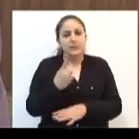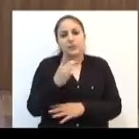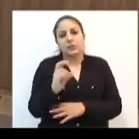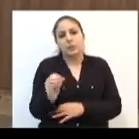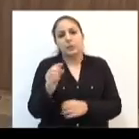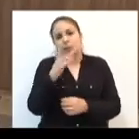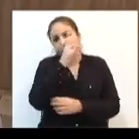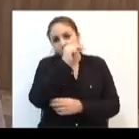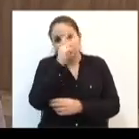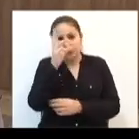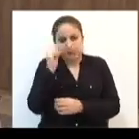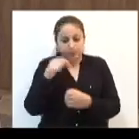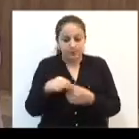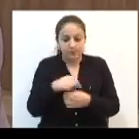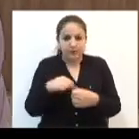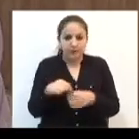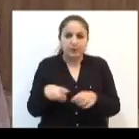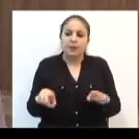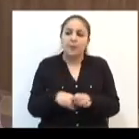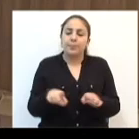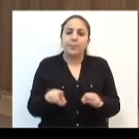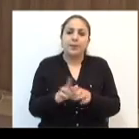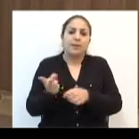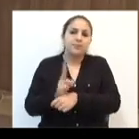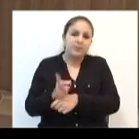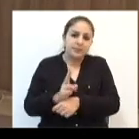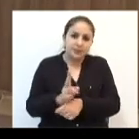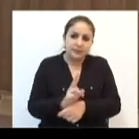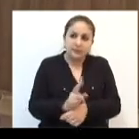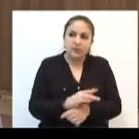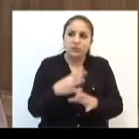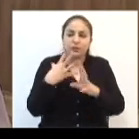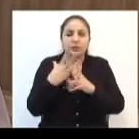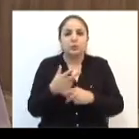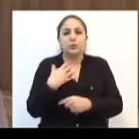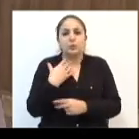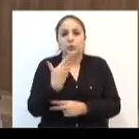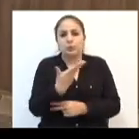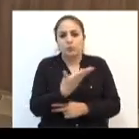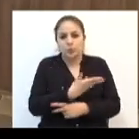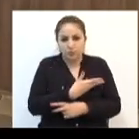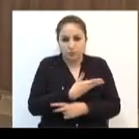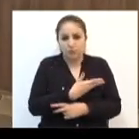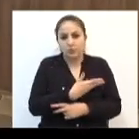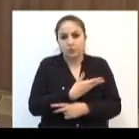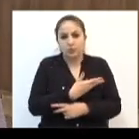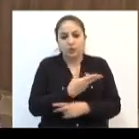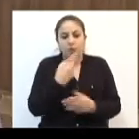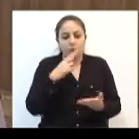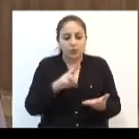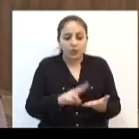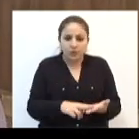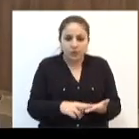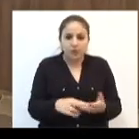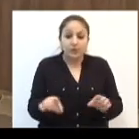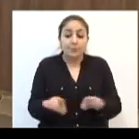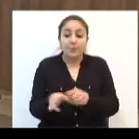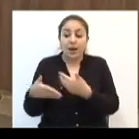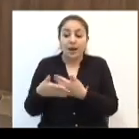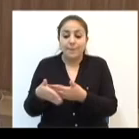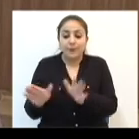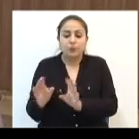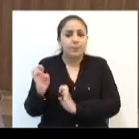municípios. Vai afetar a fiscalização de todos os nossos rios, vai afetar a abertura